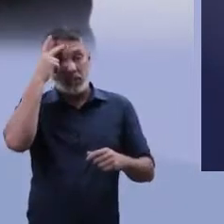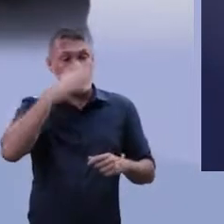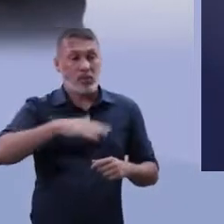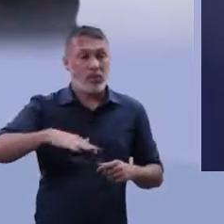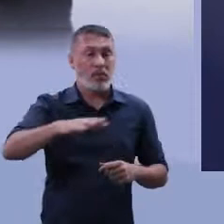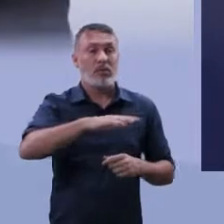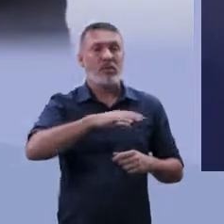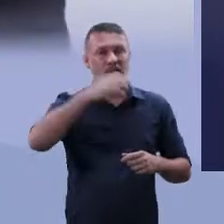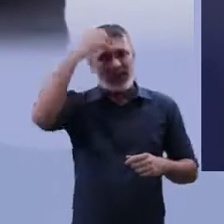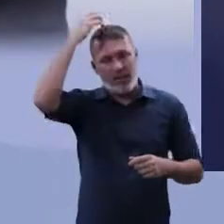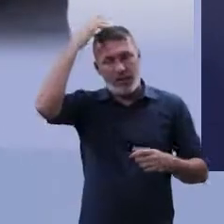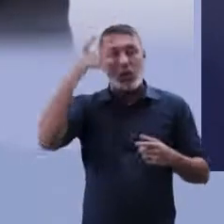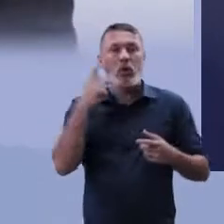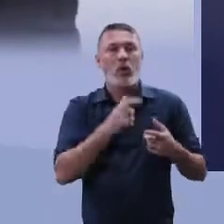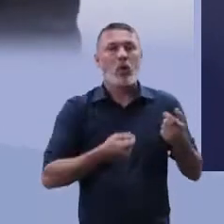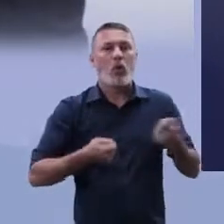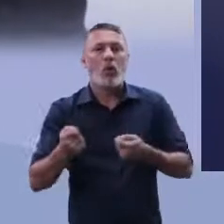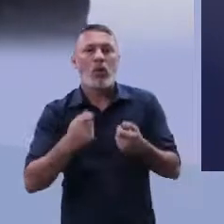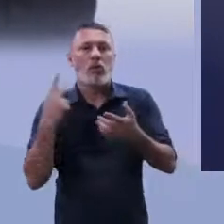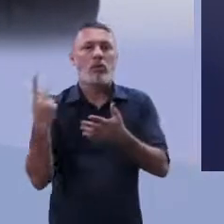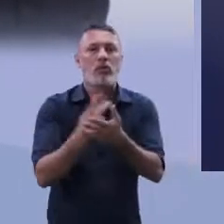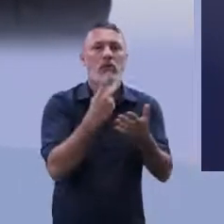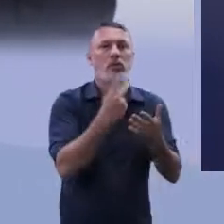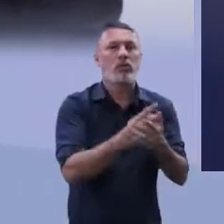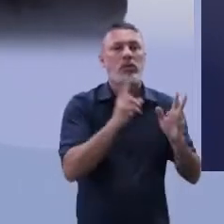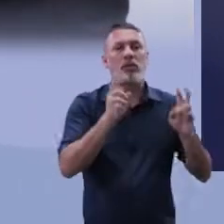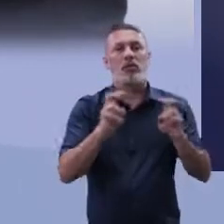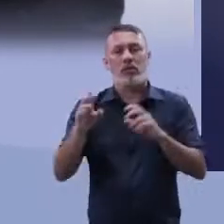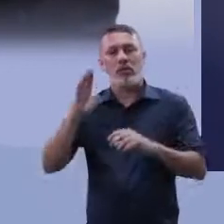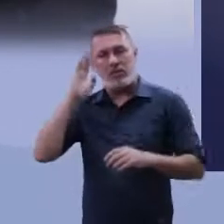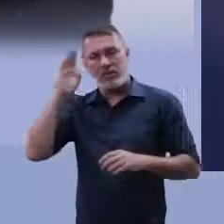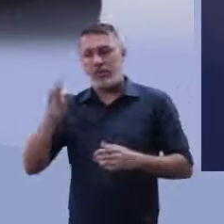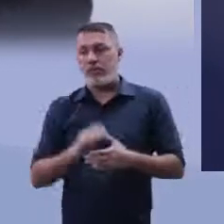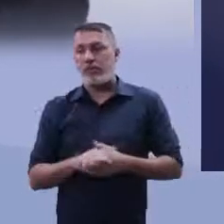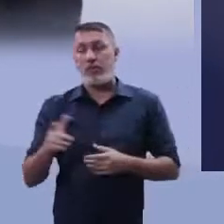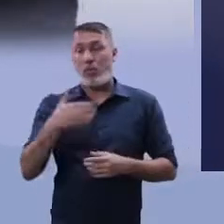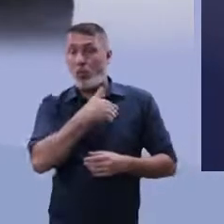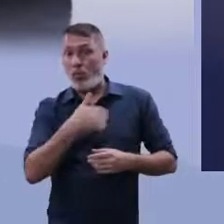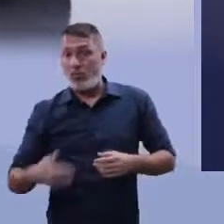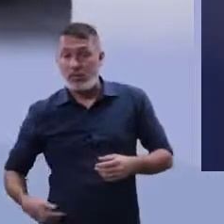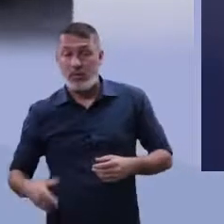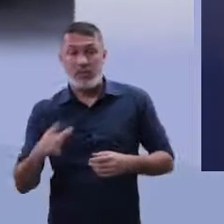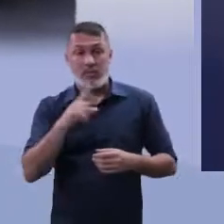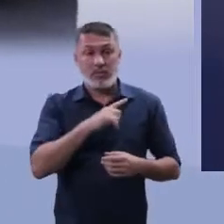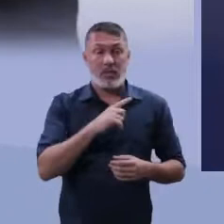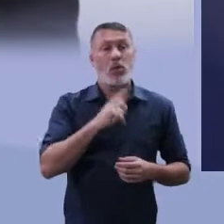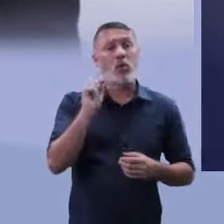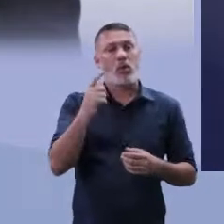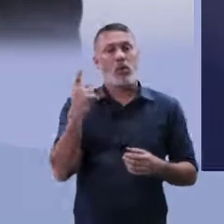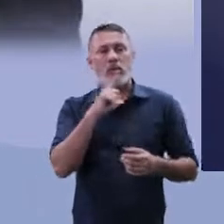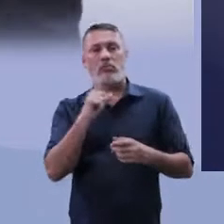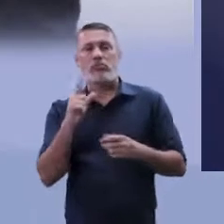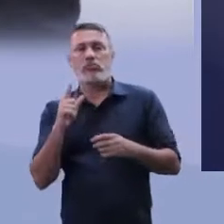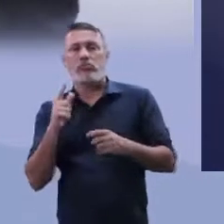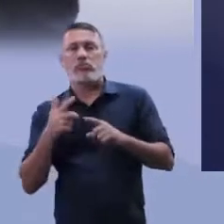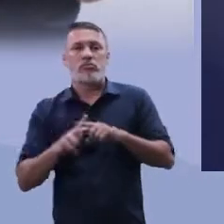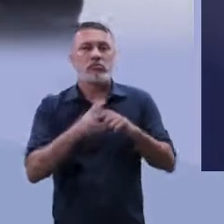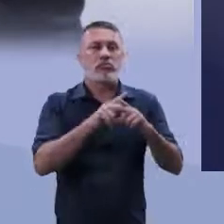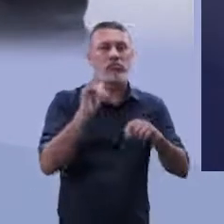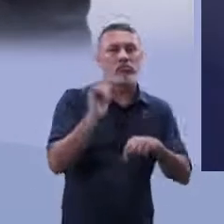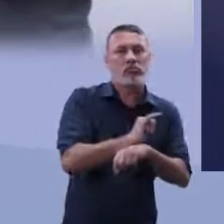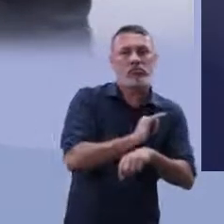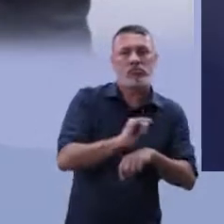da capacidade do príncipe em controlar as ocasiões e acontecimentos de seu governo e das questões do principado. O governante com grande